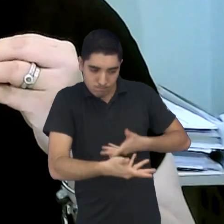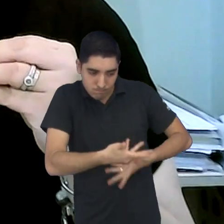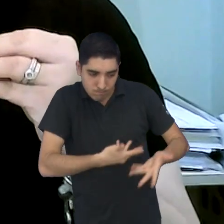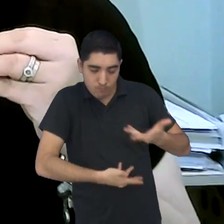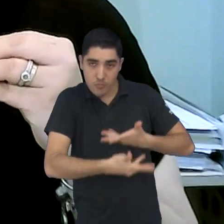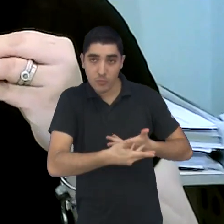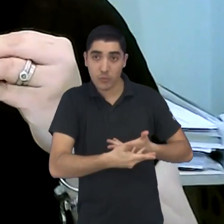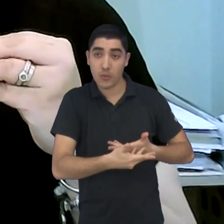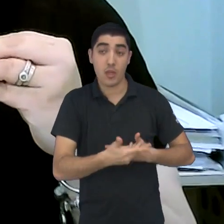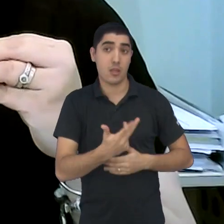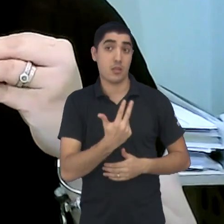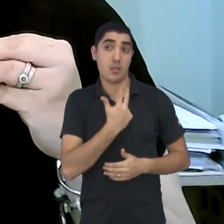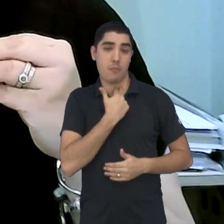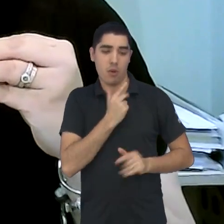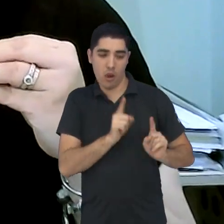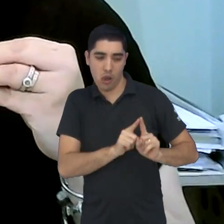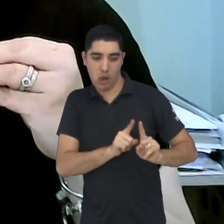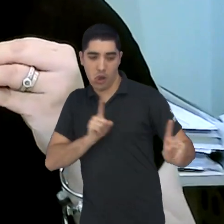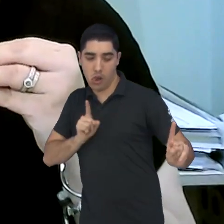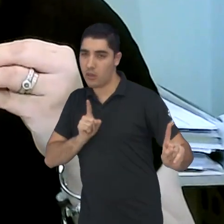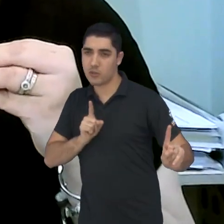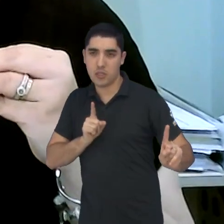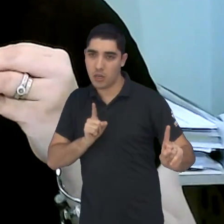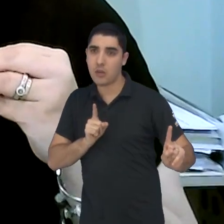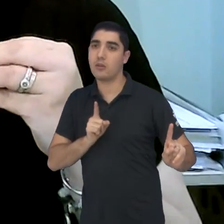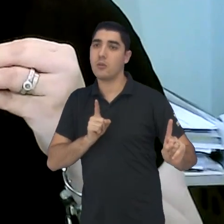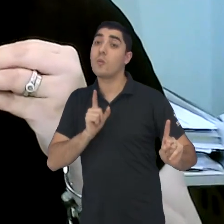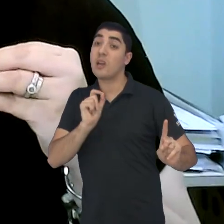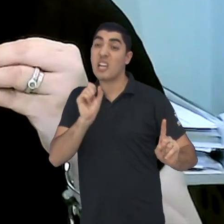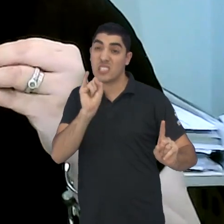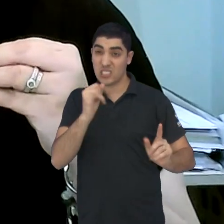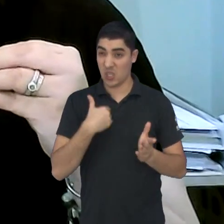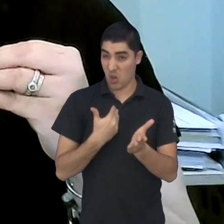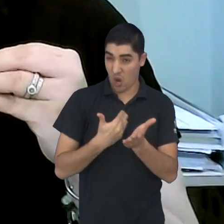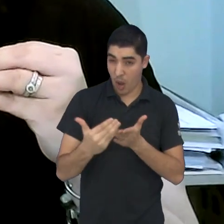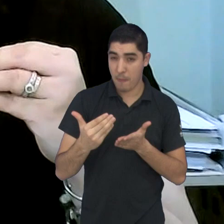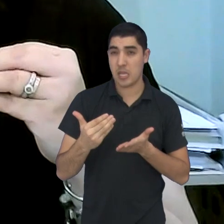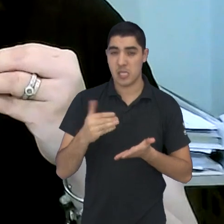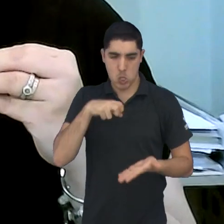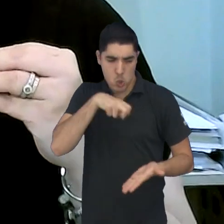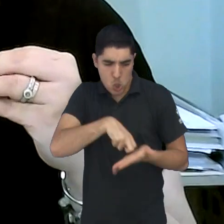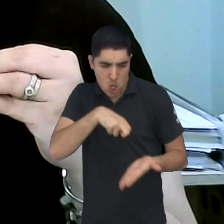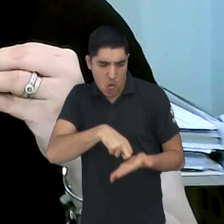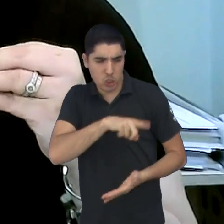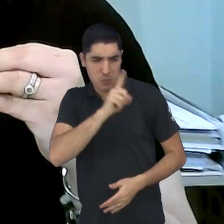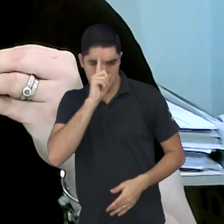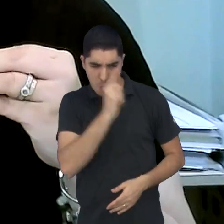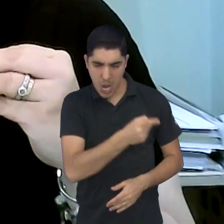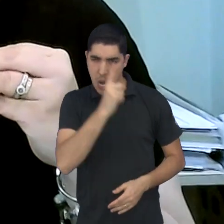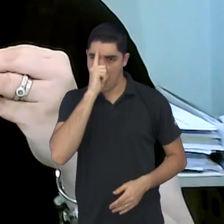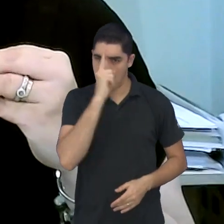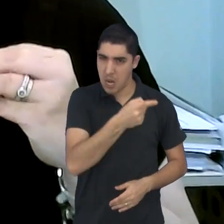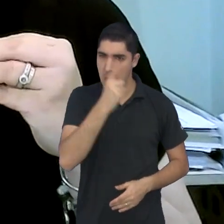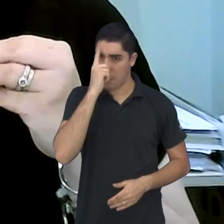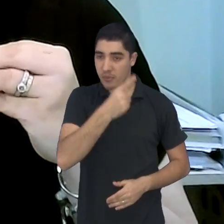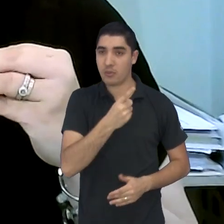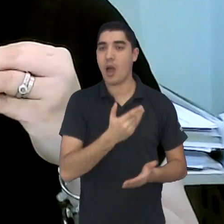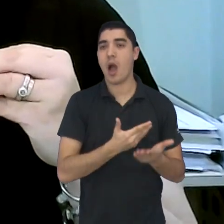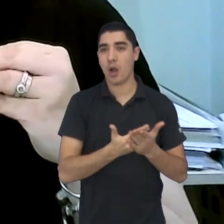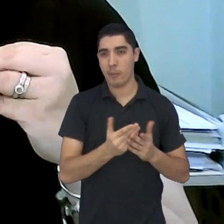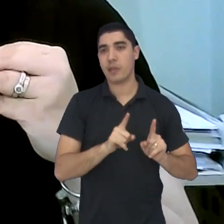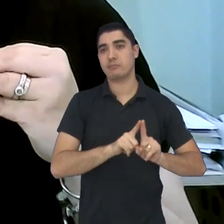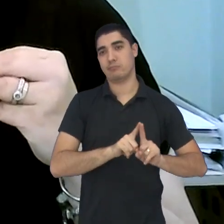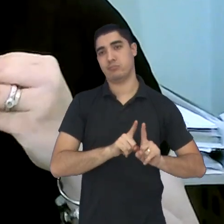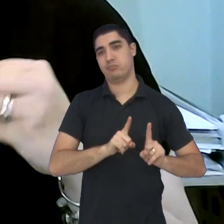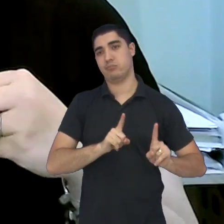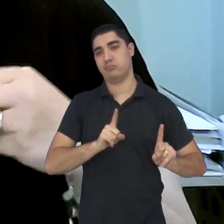de vez, porque se a gente começa só com medidas punitivas, o que faz? A gente se afasta.